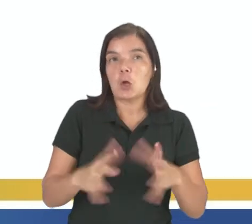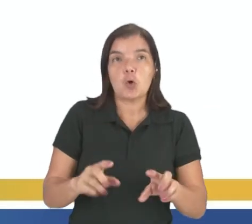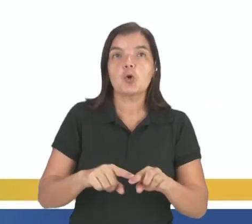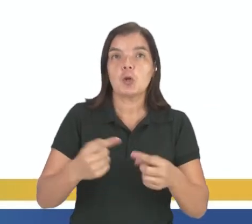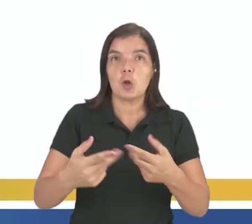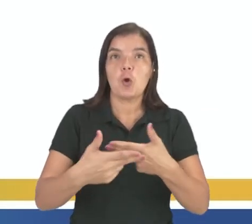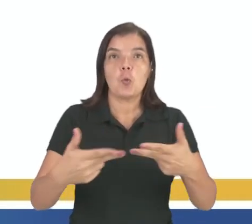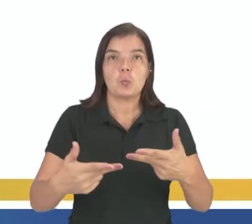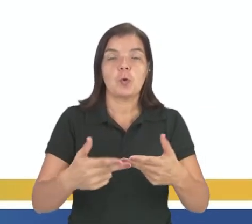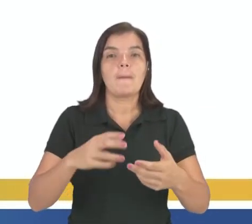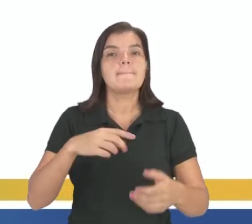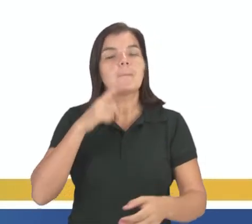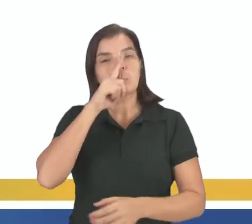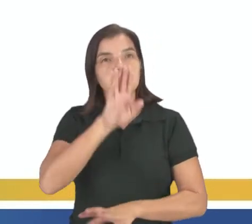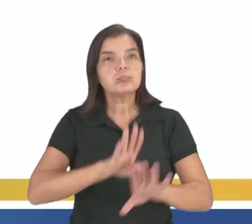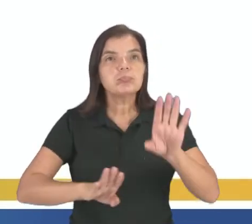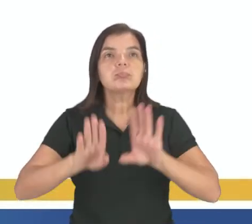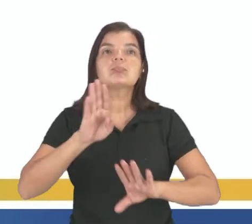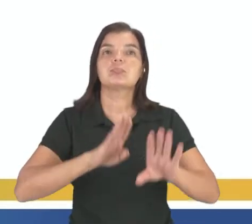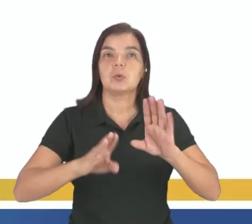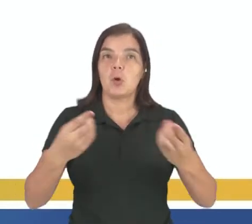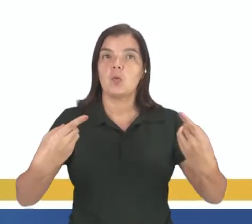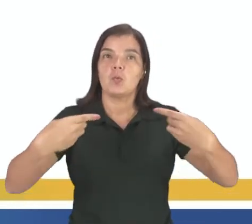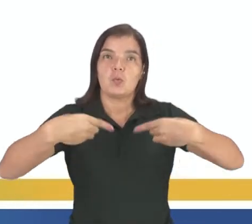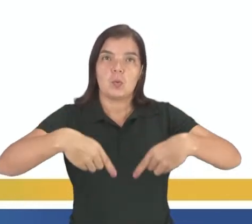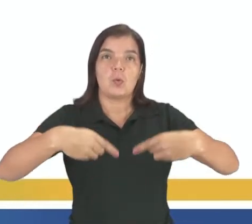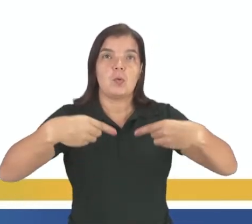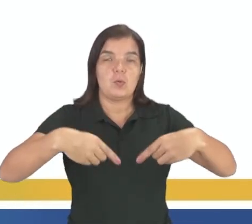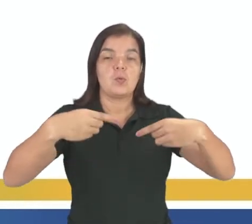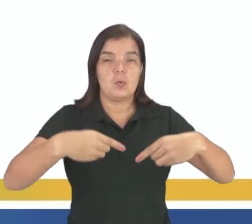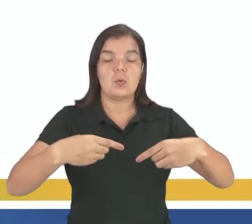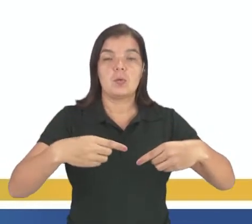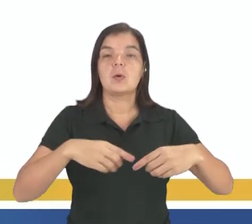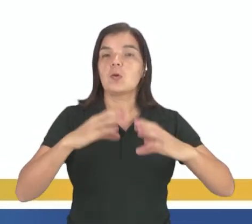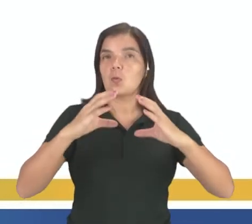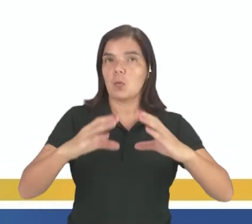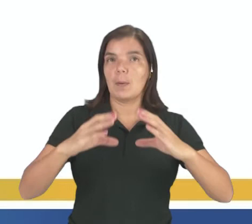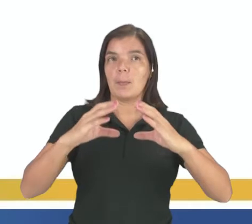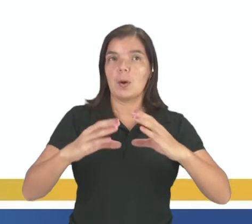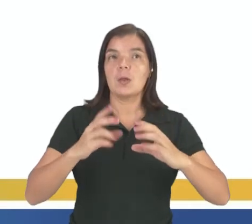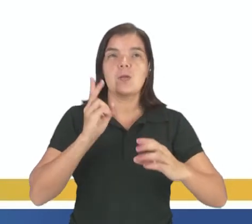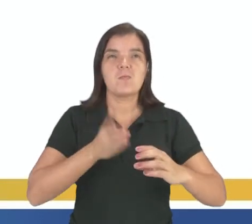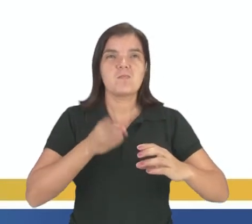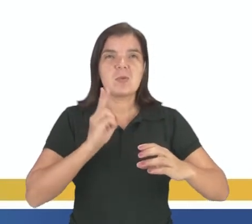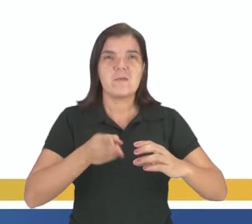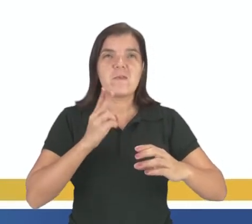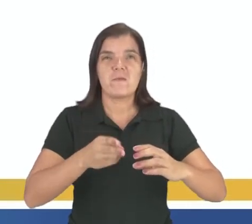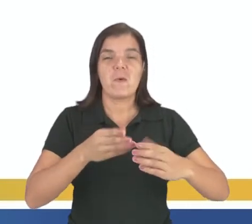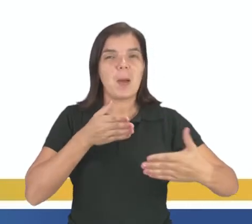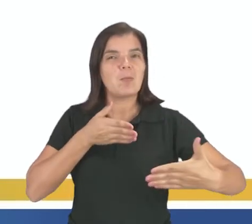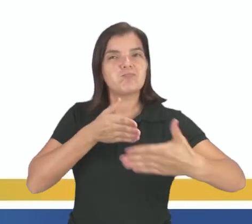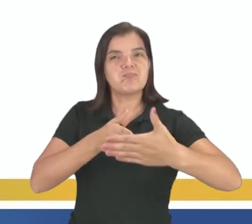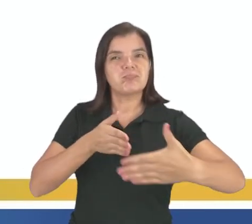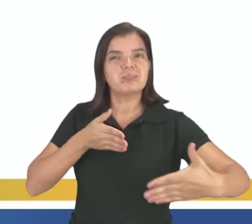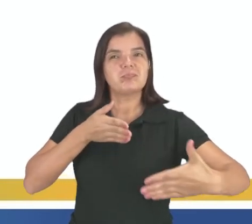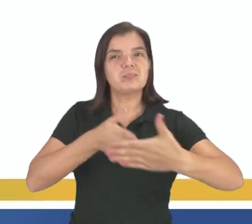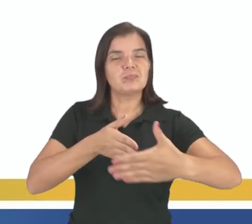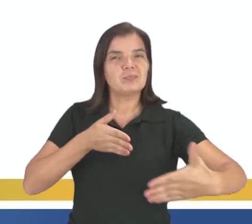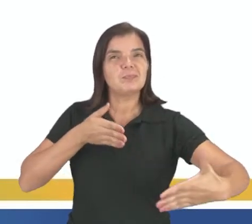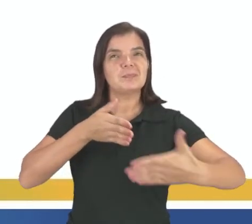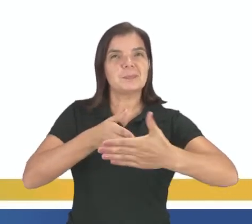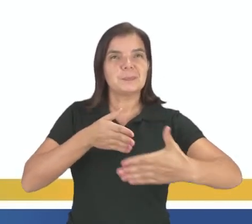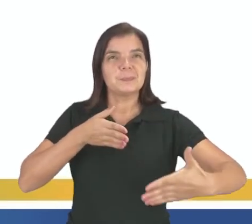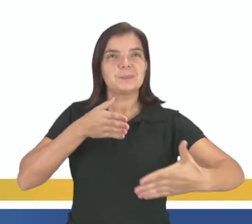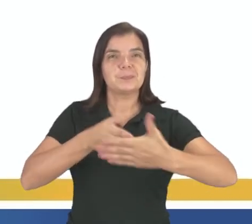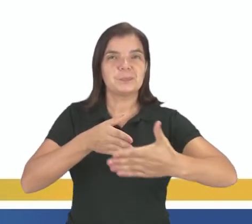infrações como jogar perigosamente obstruem o adversário corrente a bola e o mesmo e o